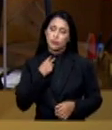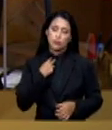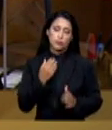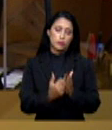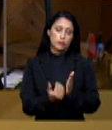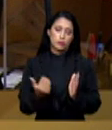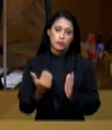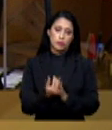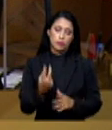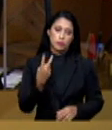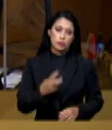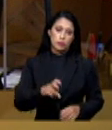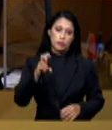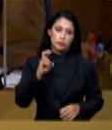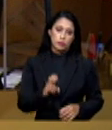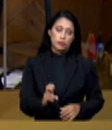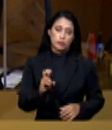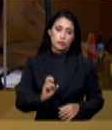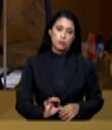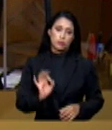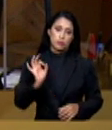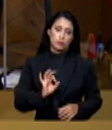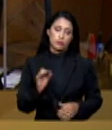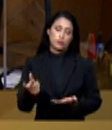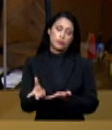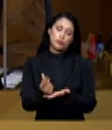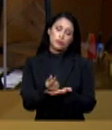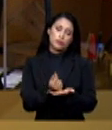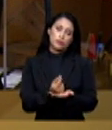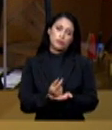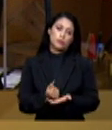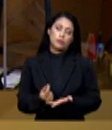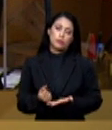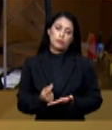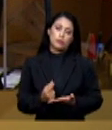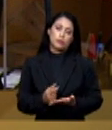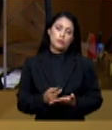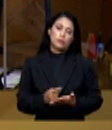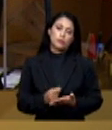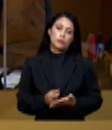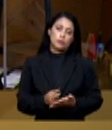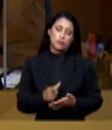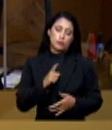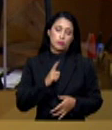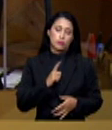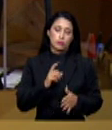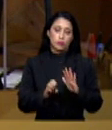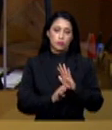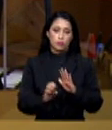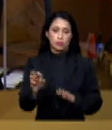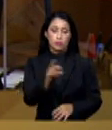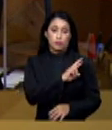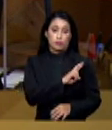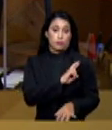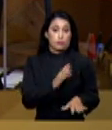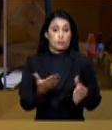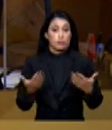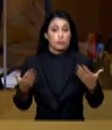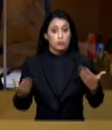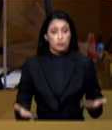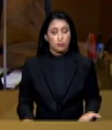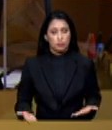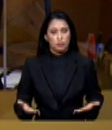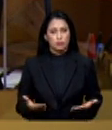poderá ultrapassar 25% do faturamento anual projetado para o prestador de serviços em